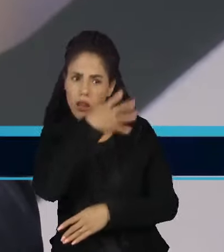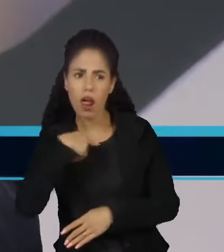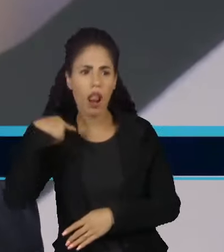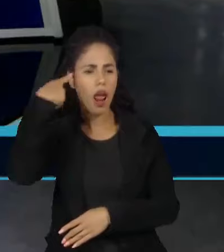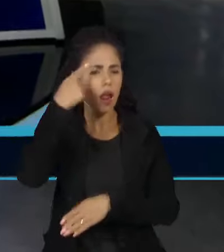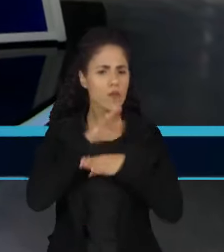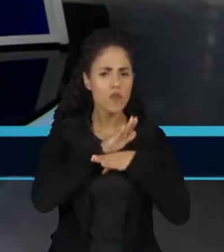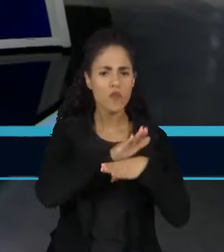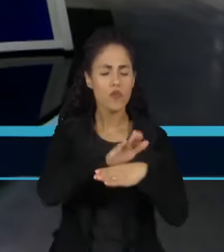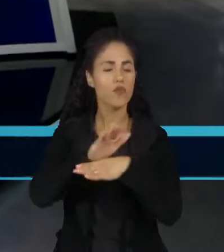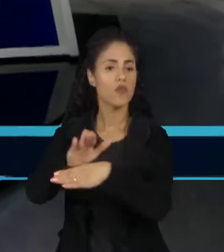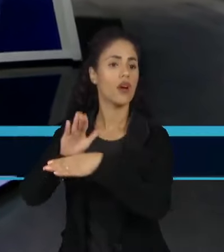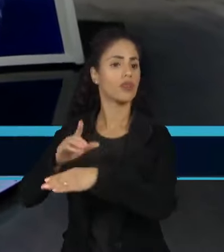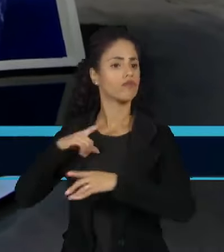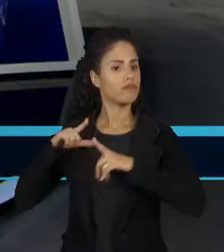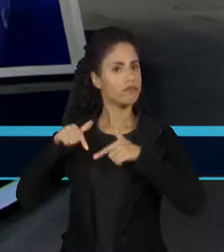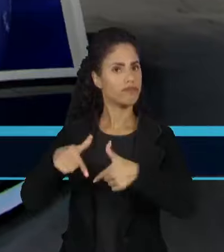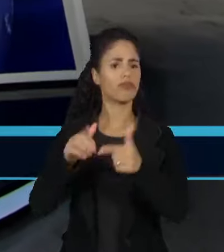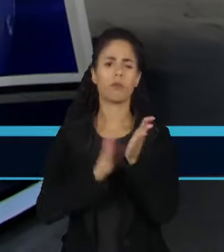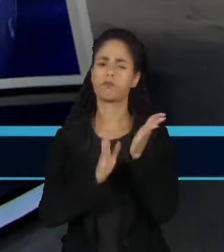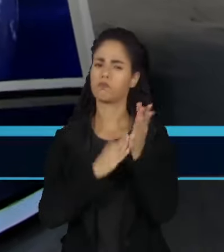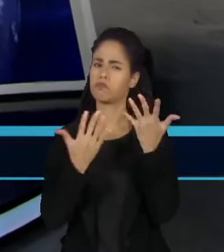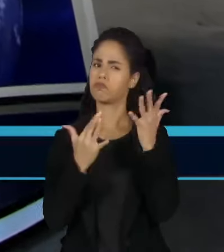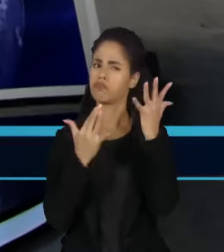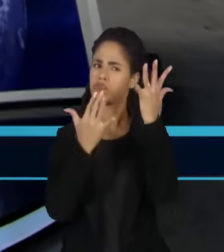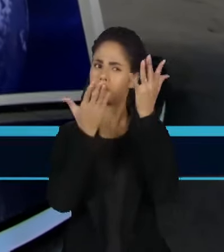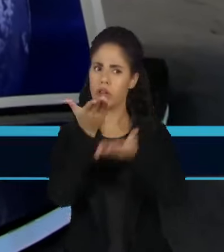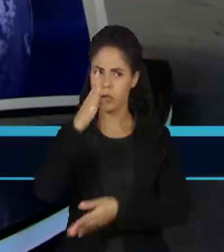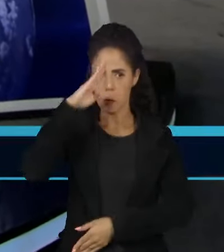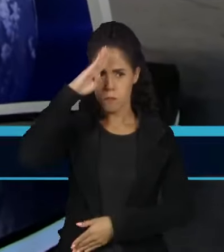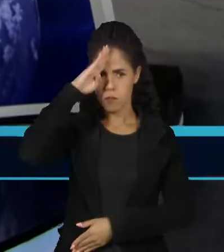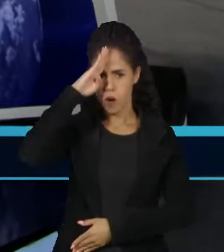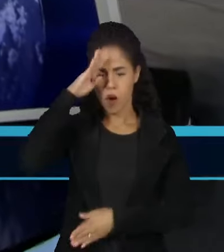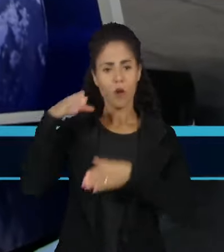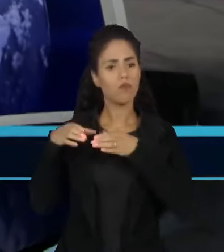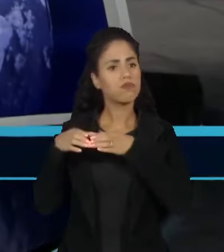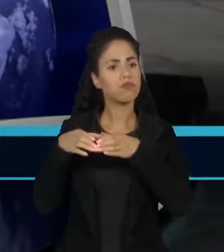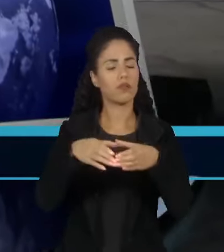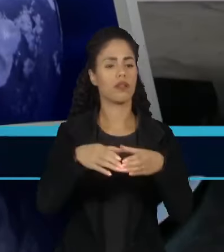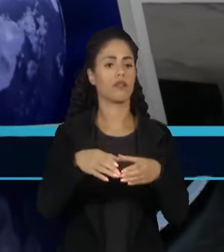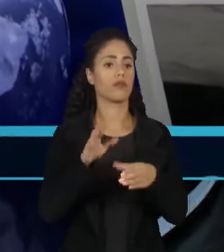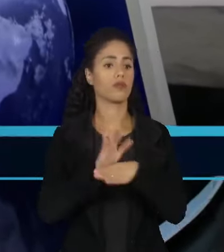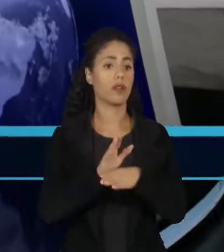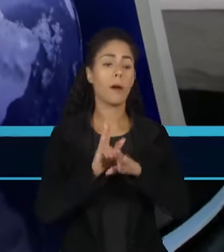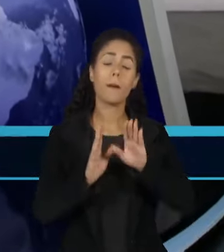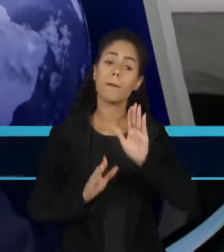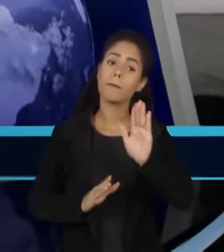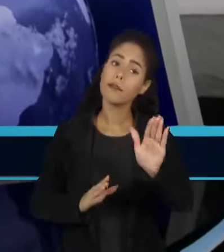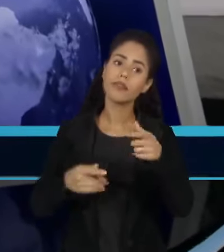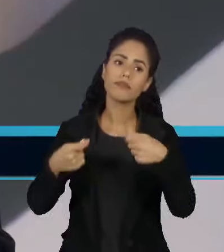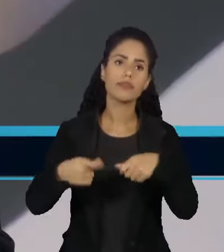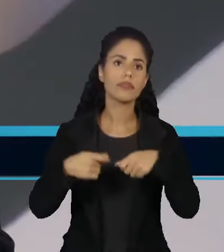estão... Assim, só tem elogios na maneira como a coisa está sendo endereçada neste momento, mas